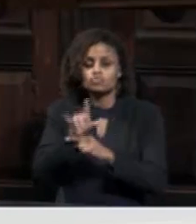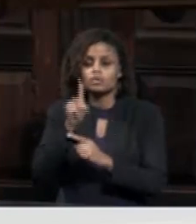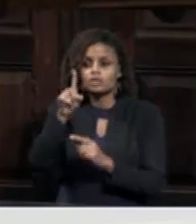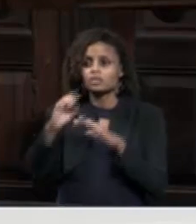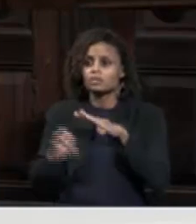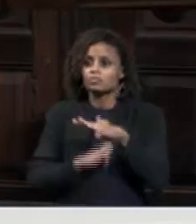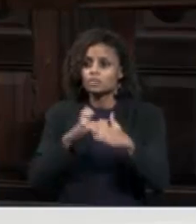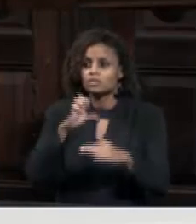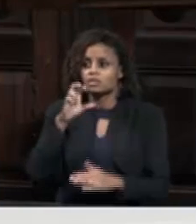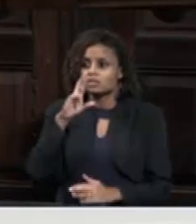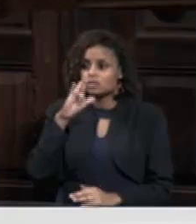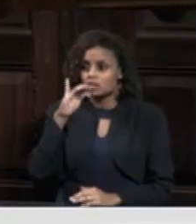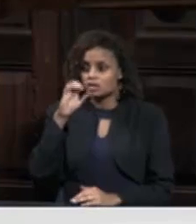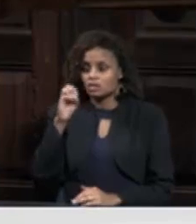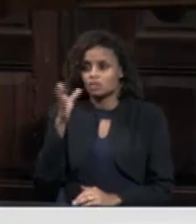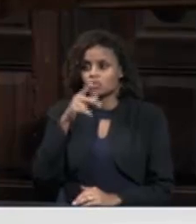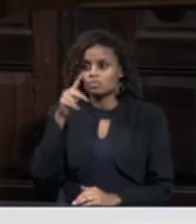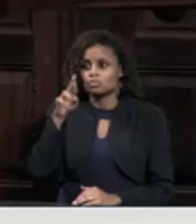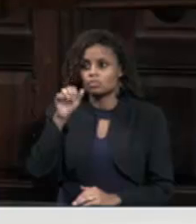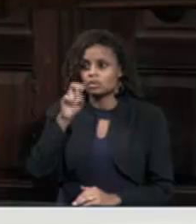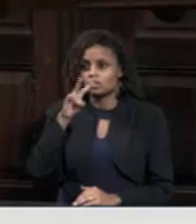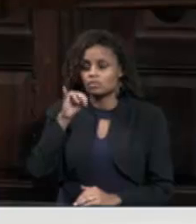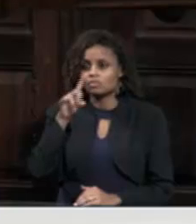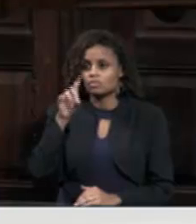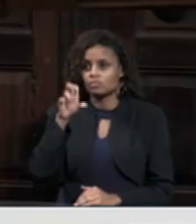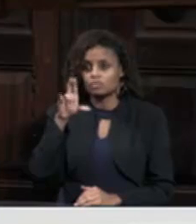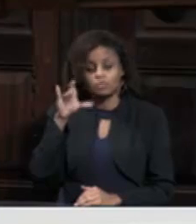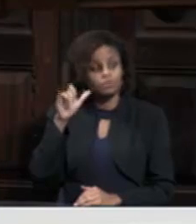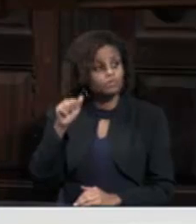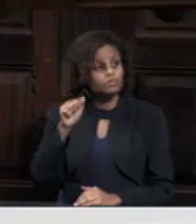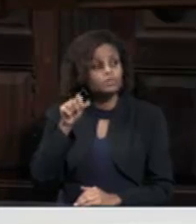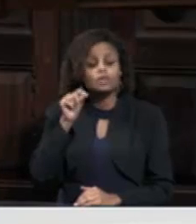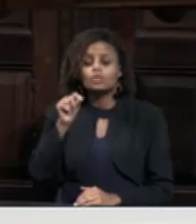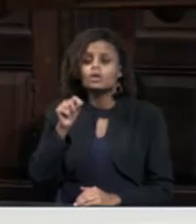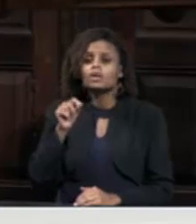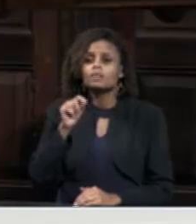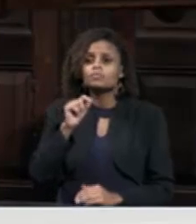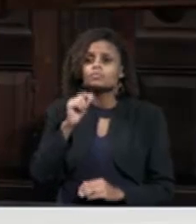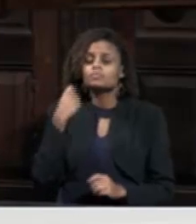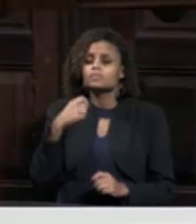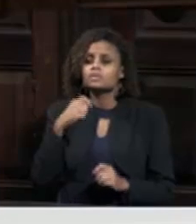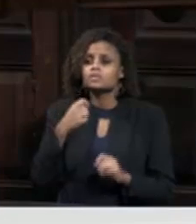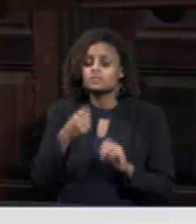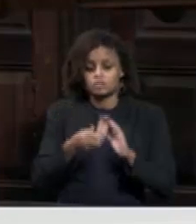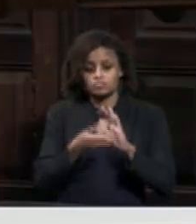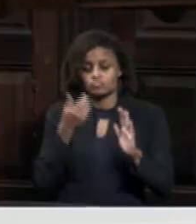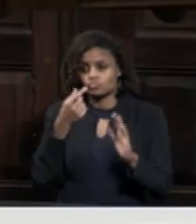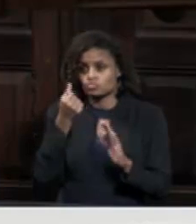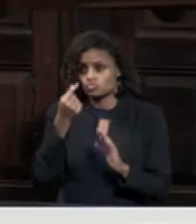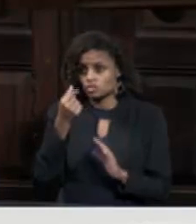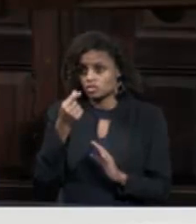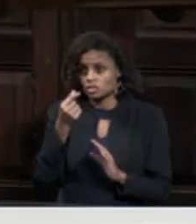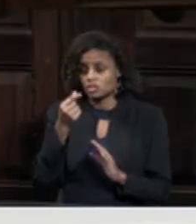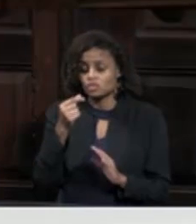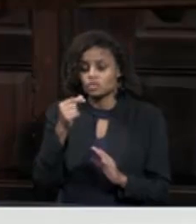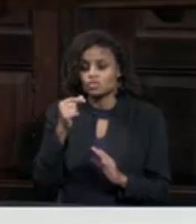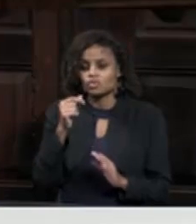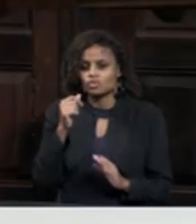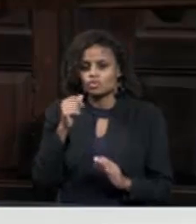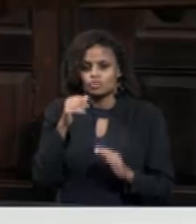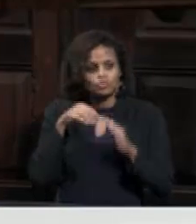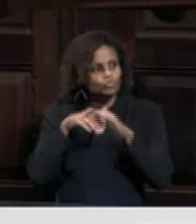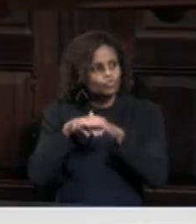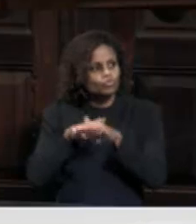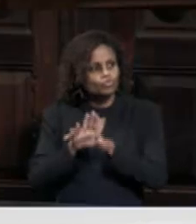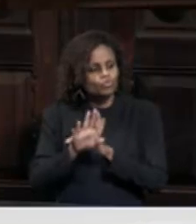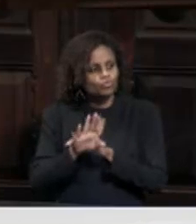seja utilizado o imposto de renda do funcionário público estadual,